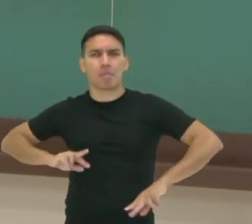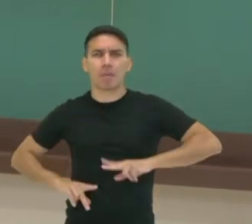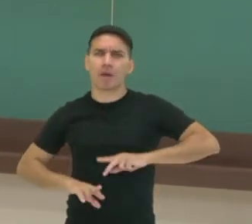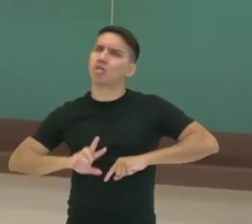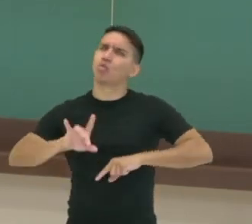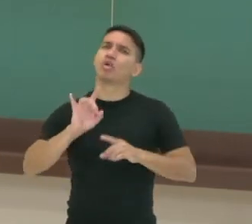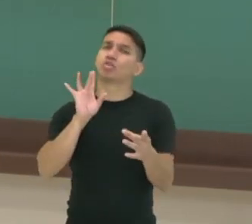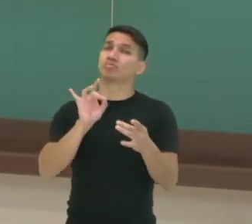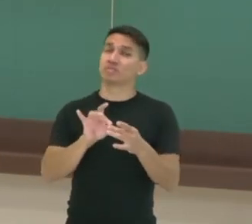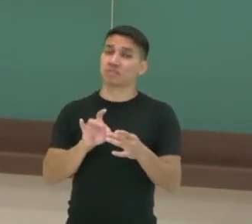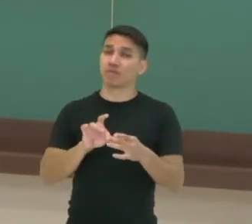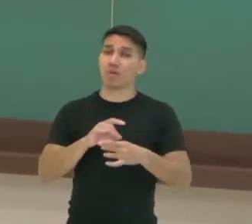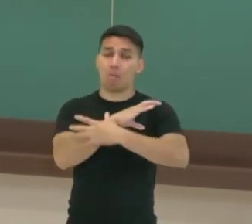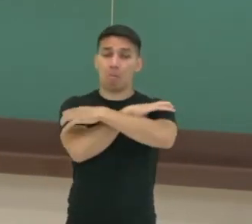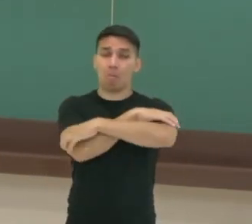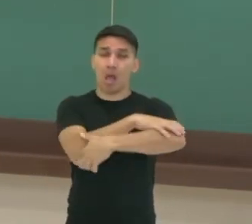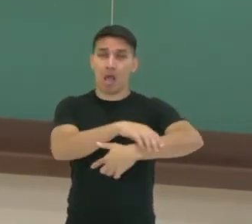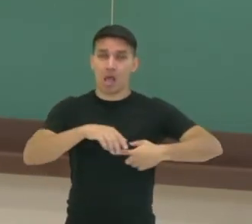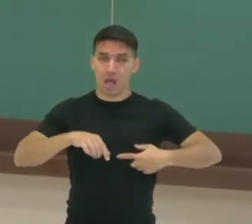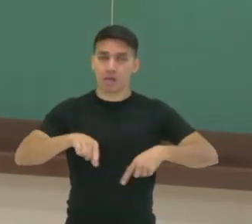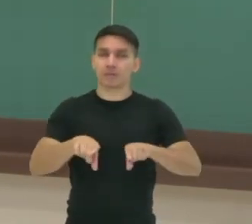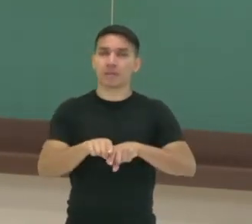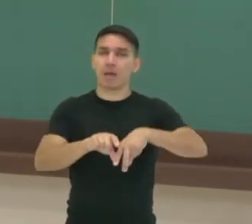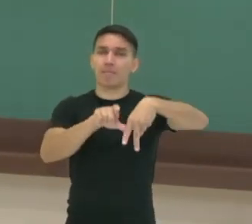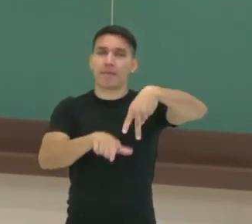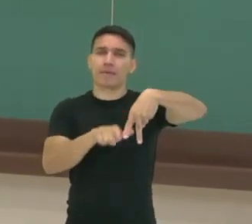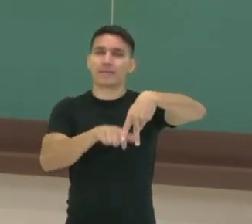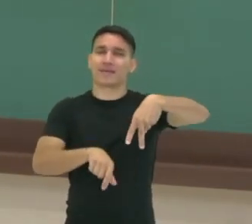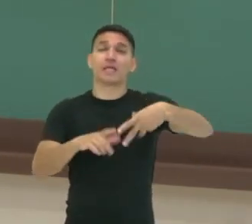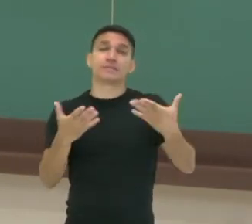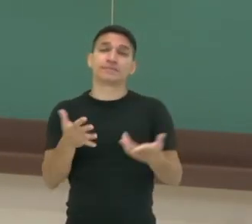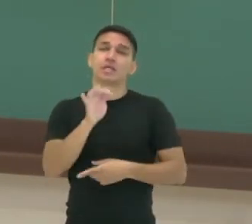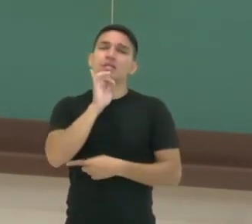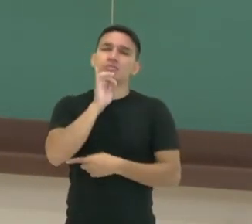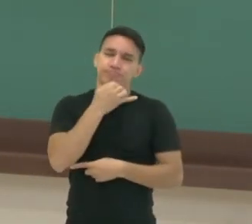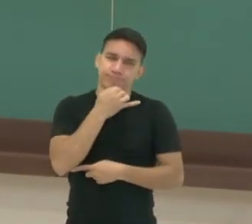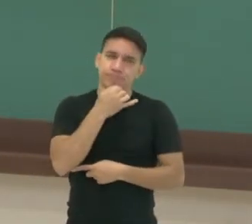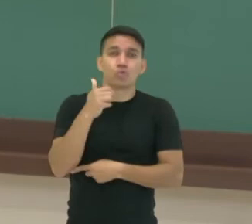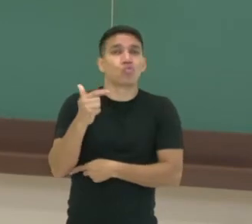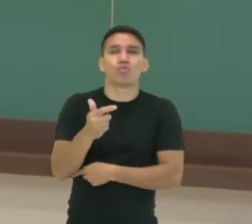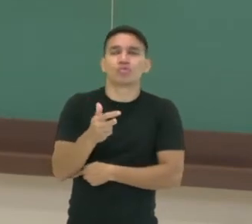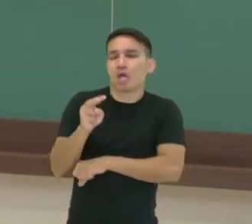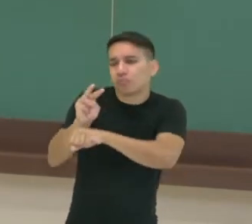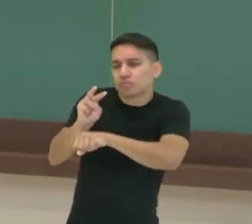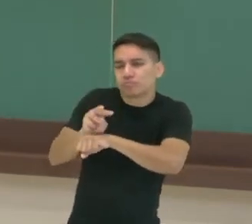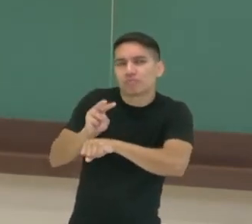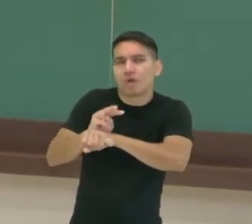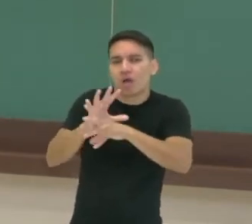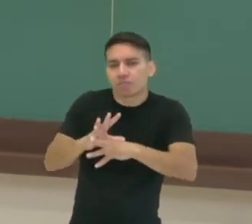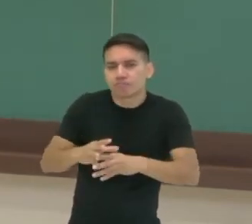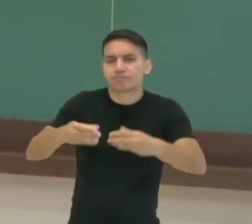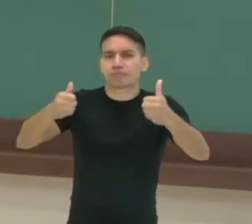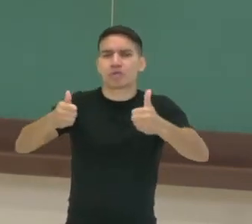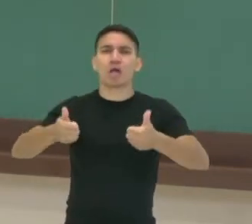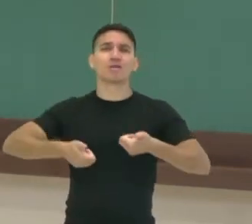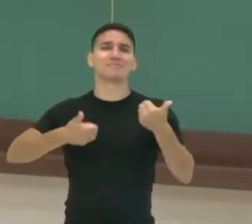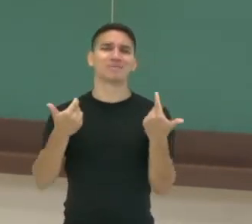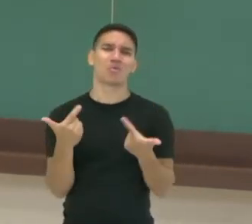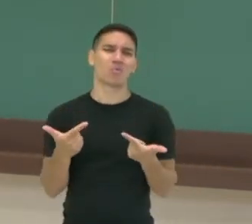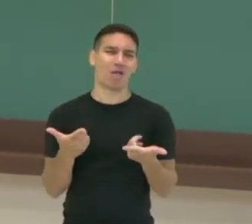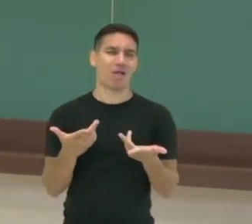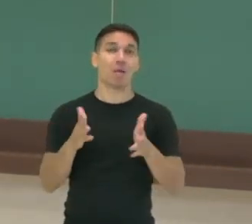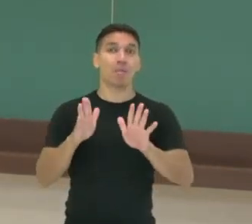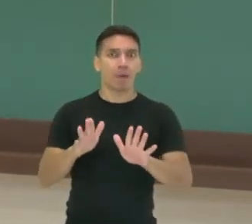braços e pernas. Não existe uma cura para esta atrofia, para a AME, mas existem tratamentos que